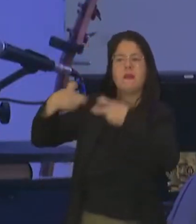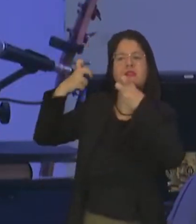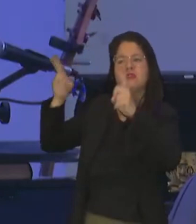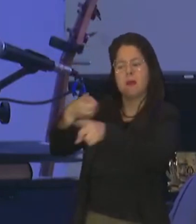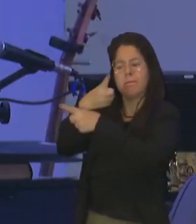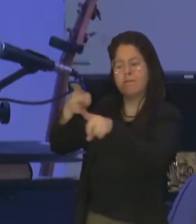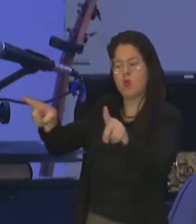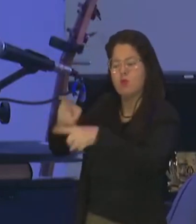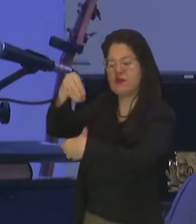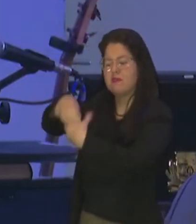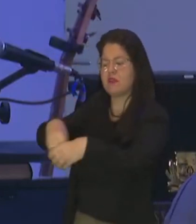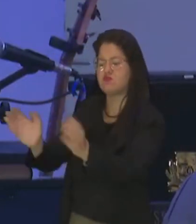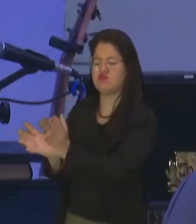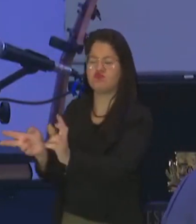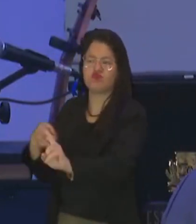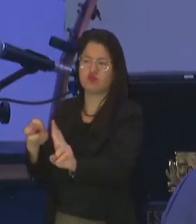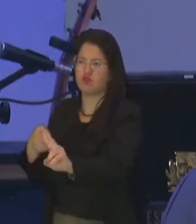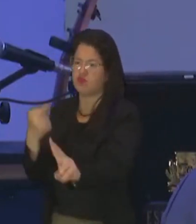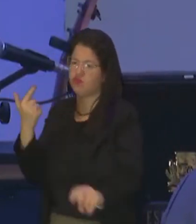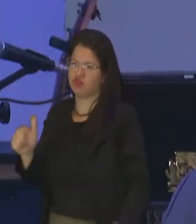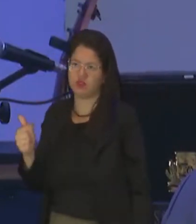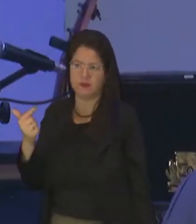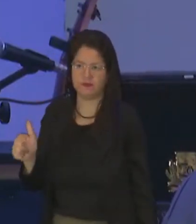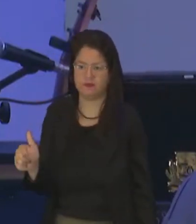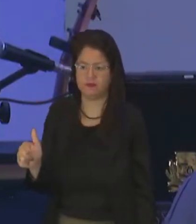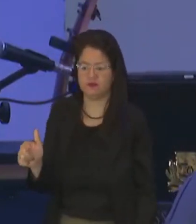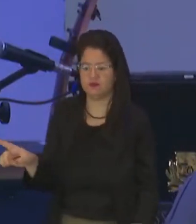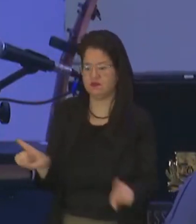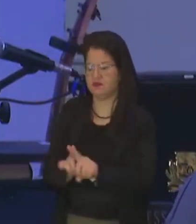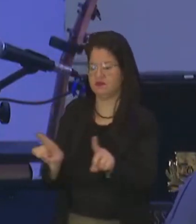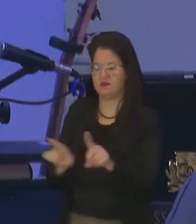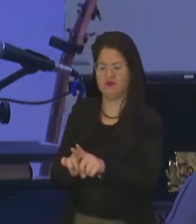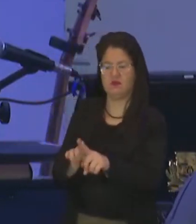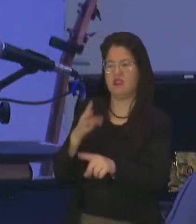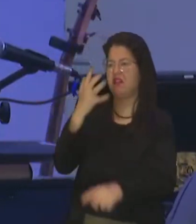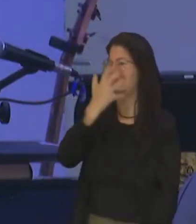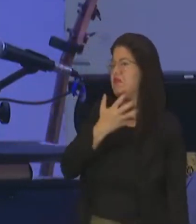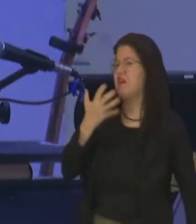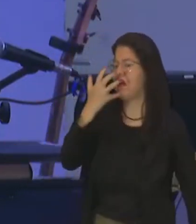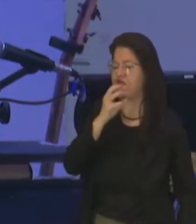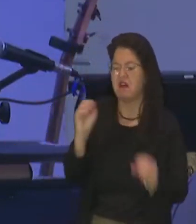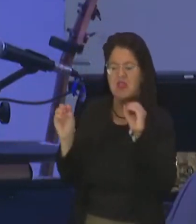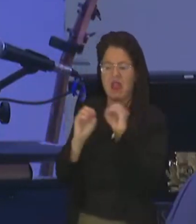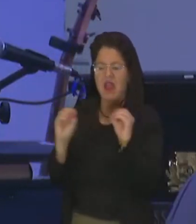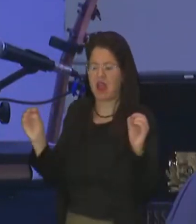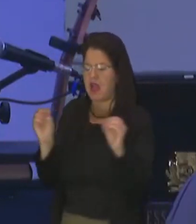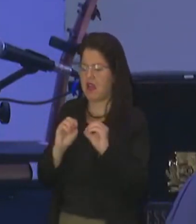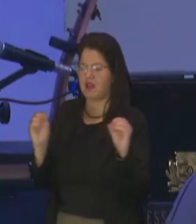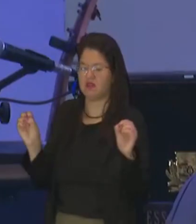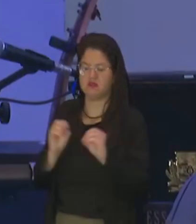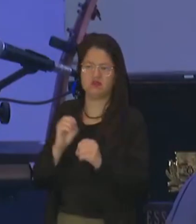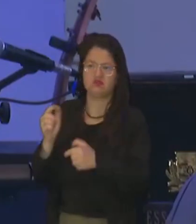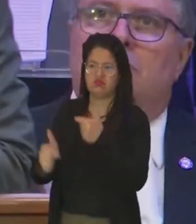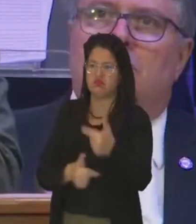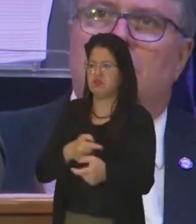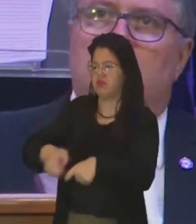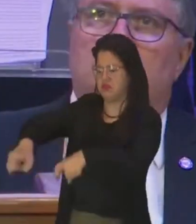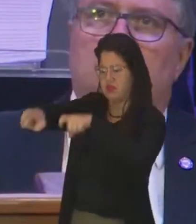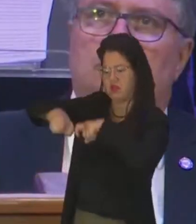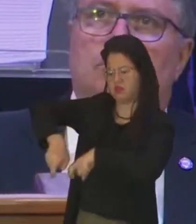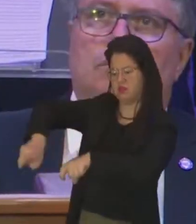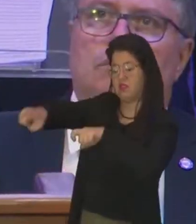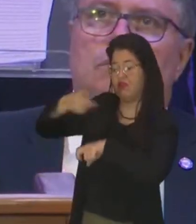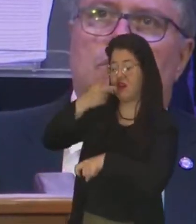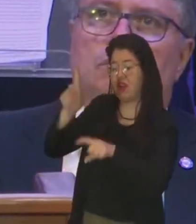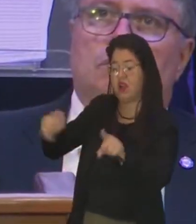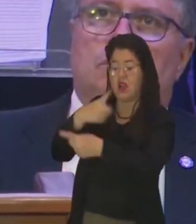entre o povo xerente. Nem se cantarolava, nem se assobiava trabalhando na roça. Diz que a